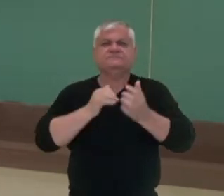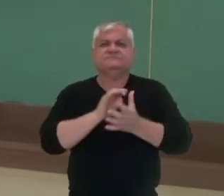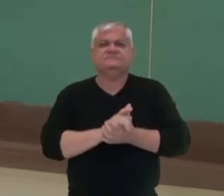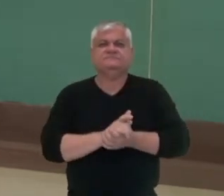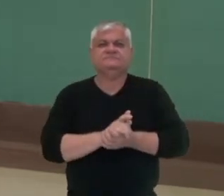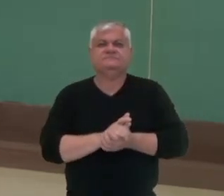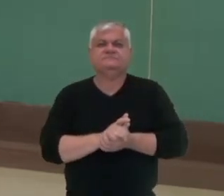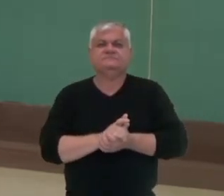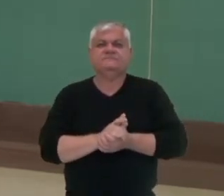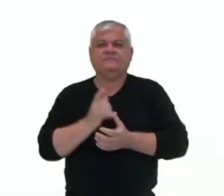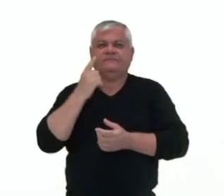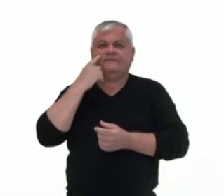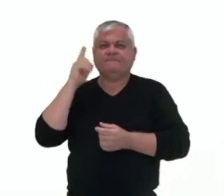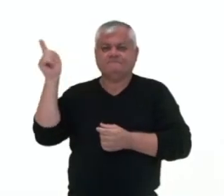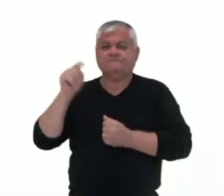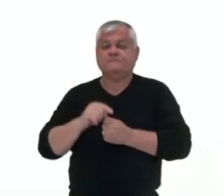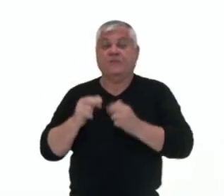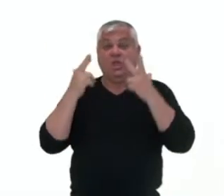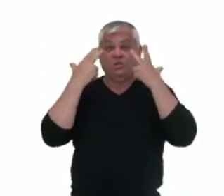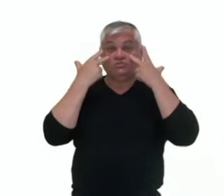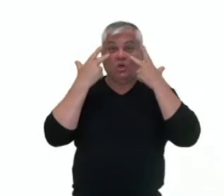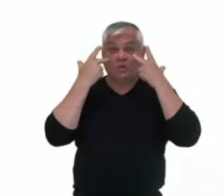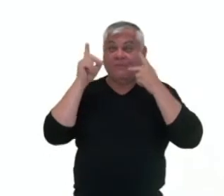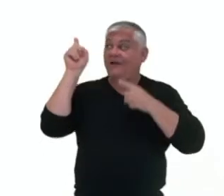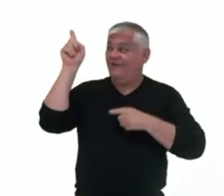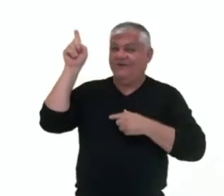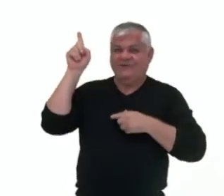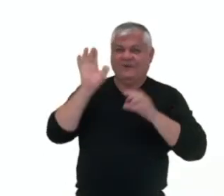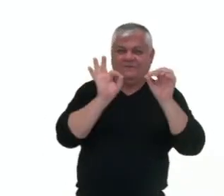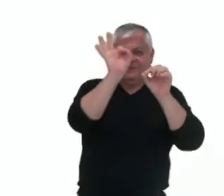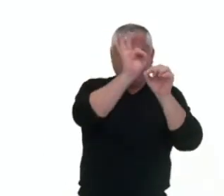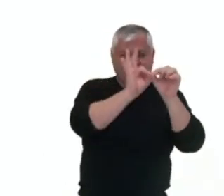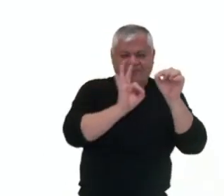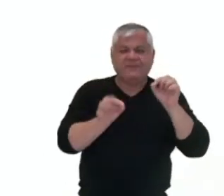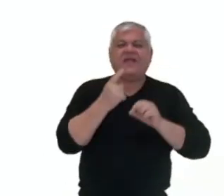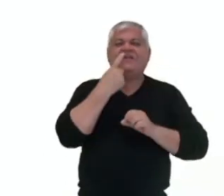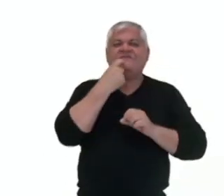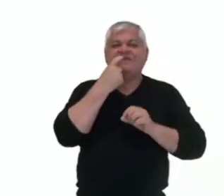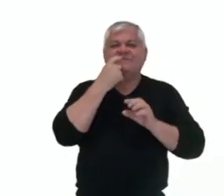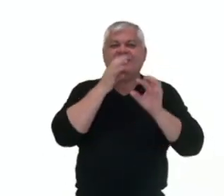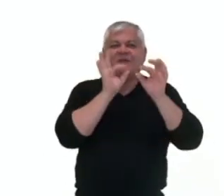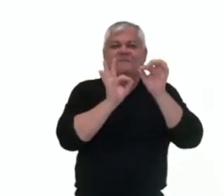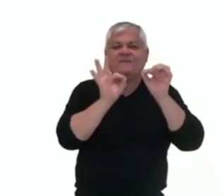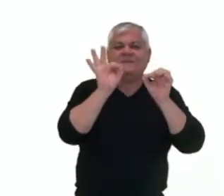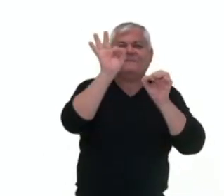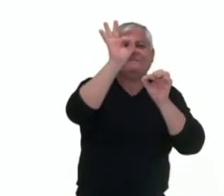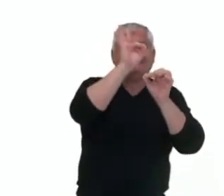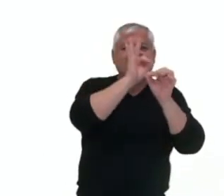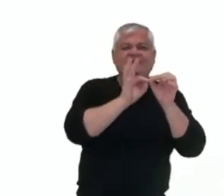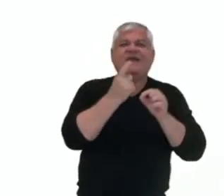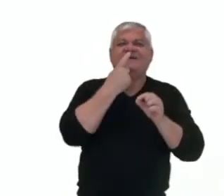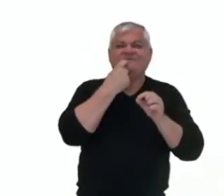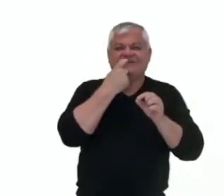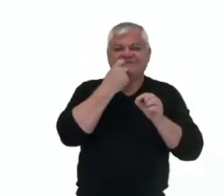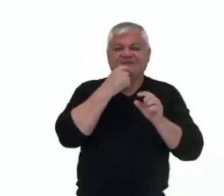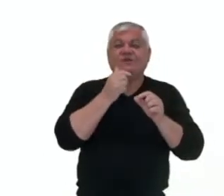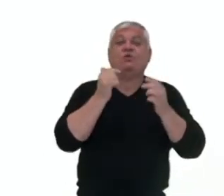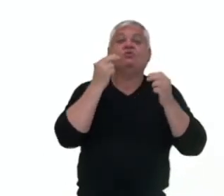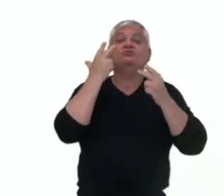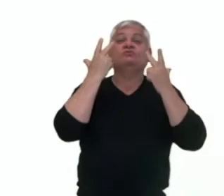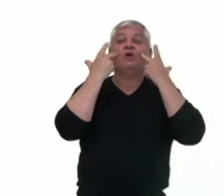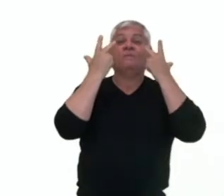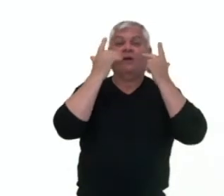olha só, uma pessoa que tem uma gotinha de sangue olhada no microscópio, ela tem